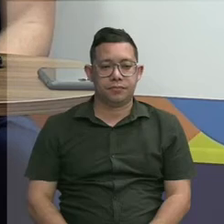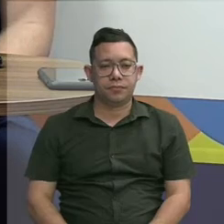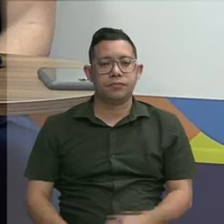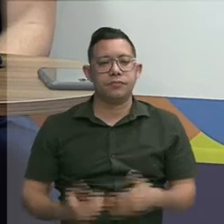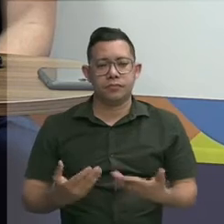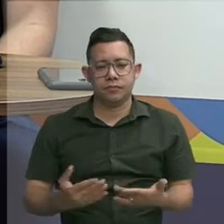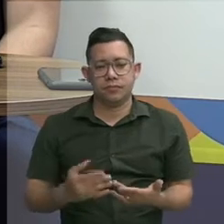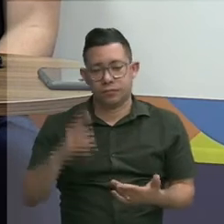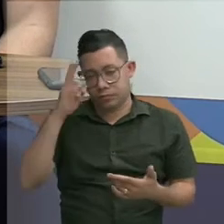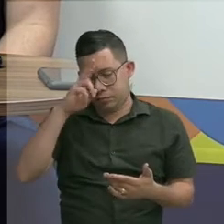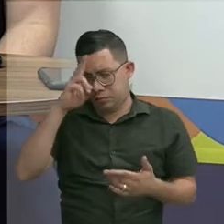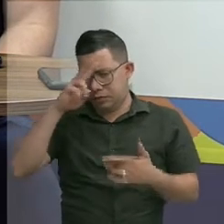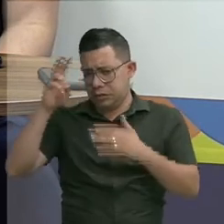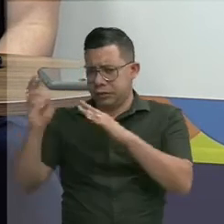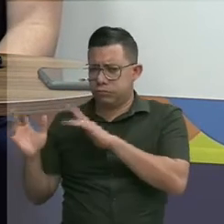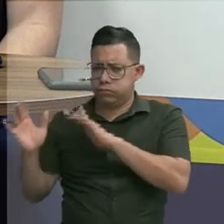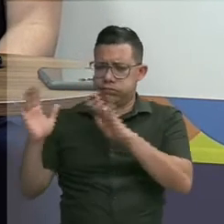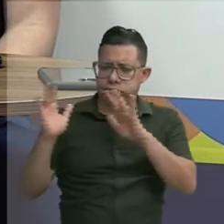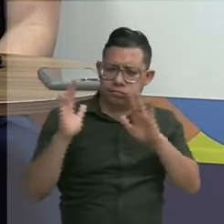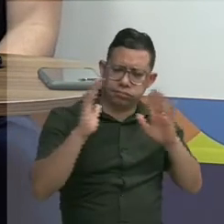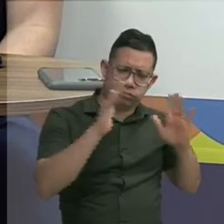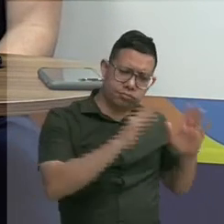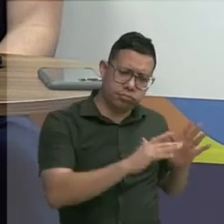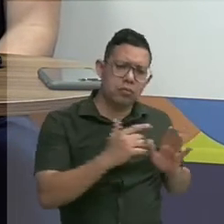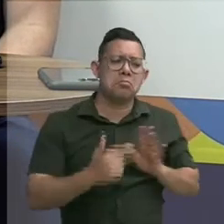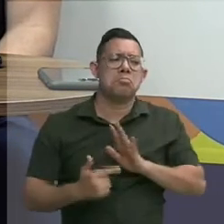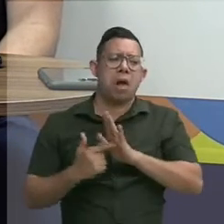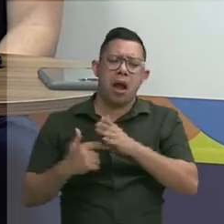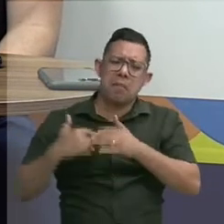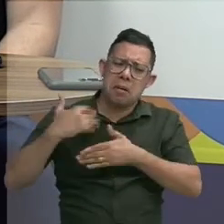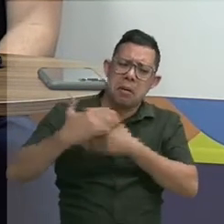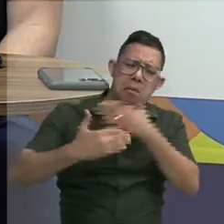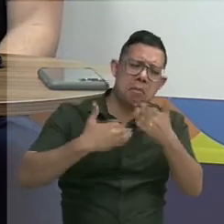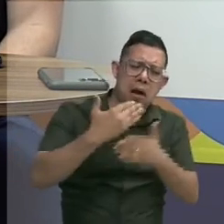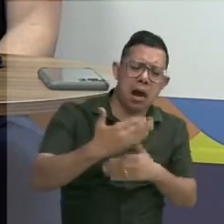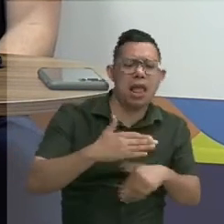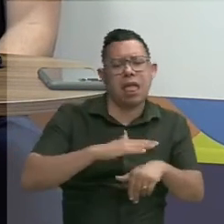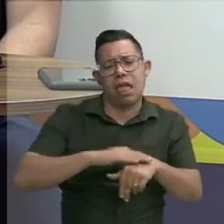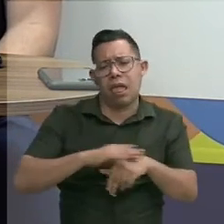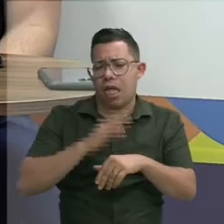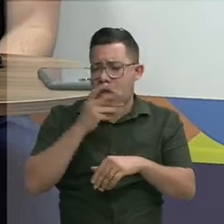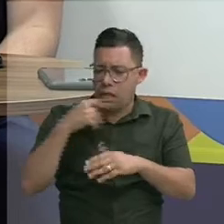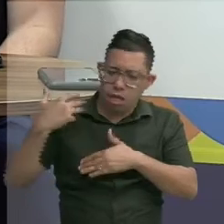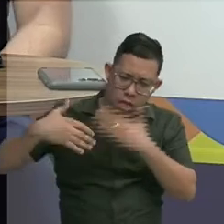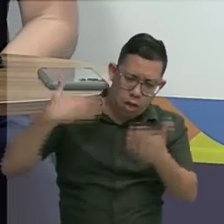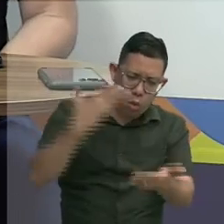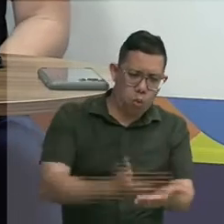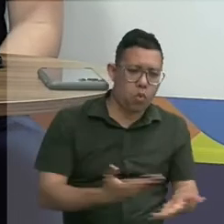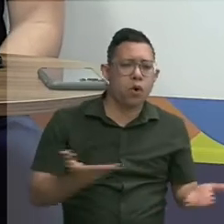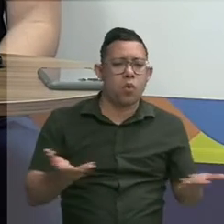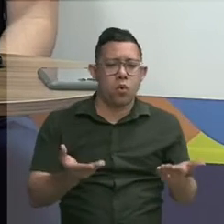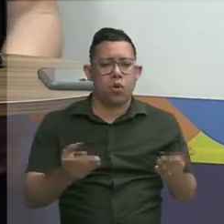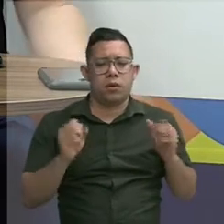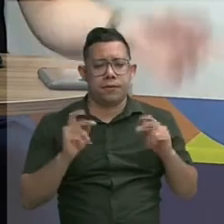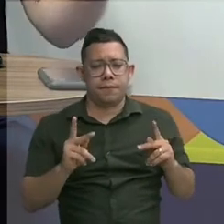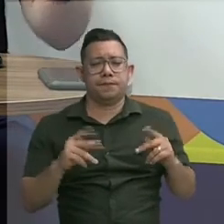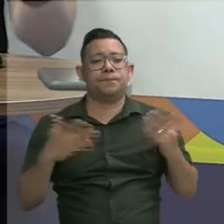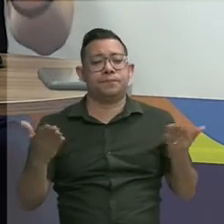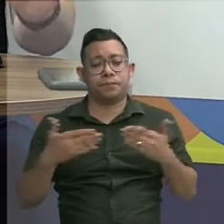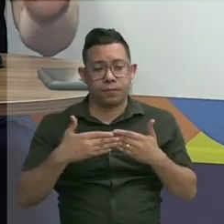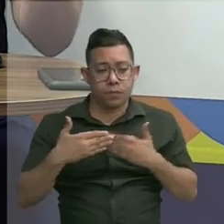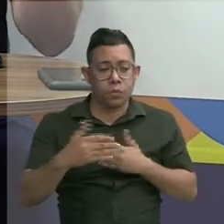tá vendo a história da matemática nos mostra que passou muito tempo até chegar onde a gente está hoje tá bom